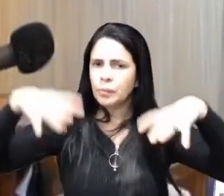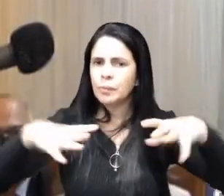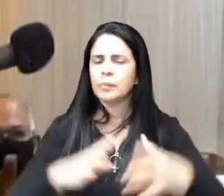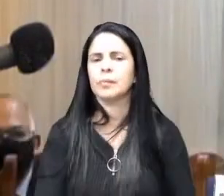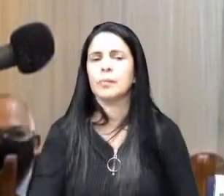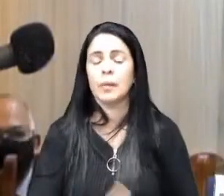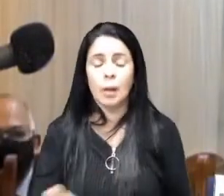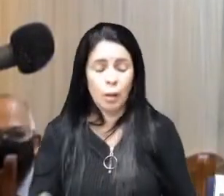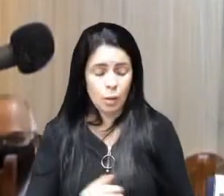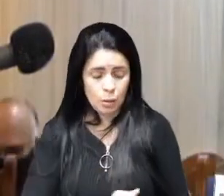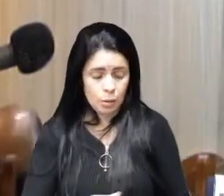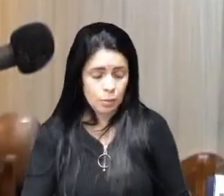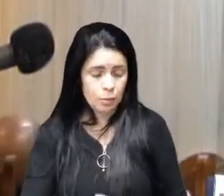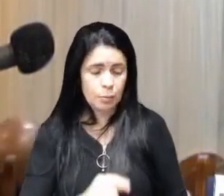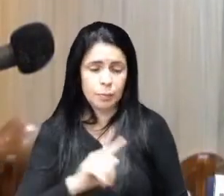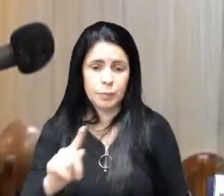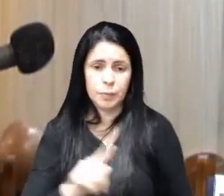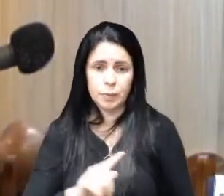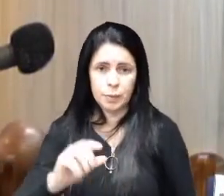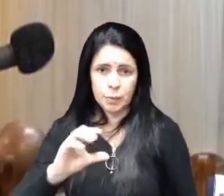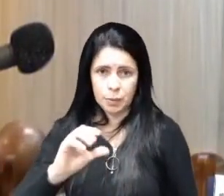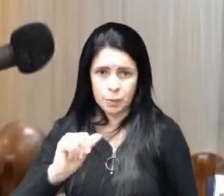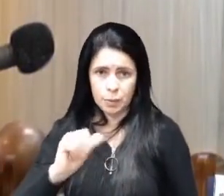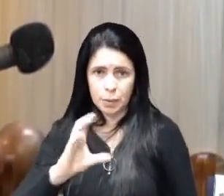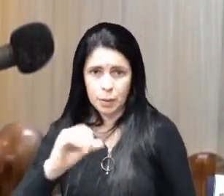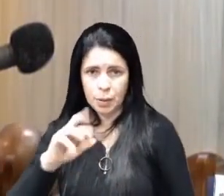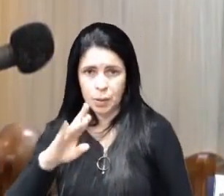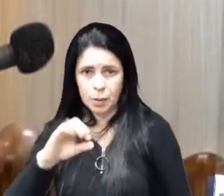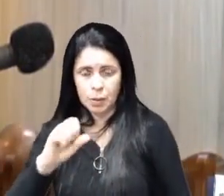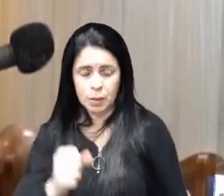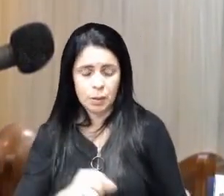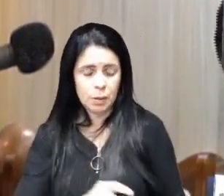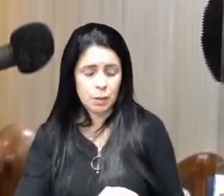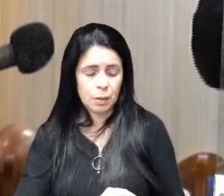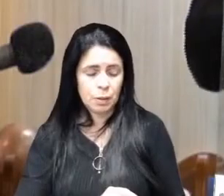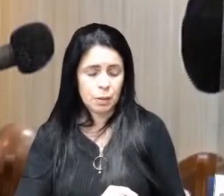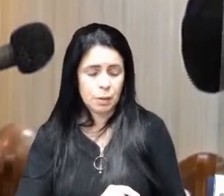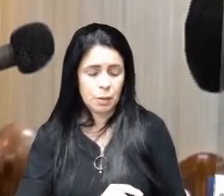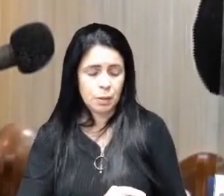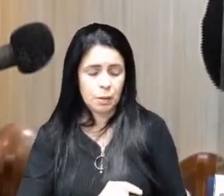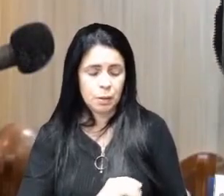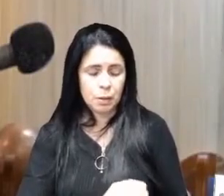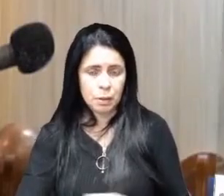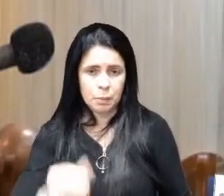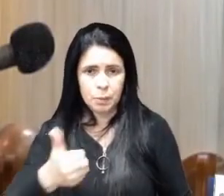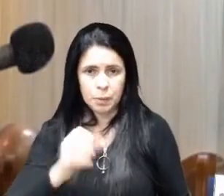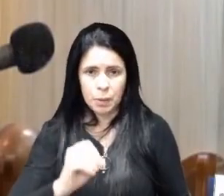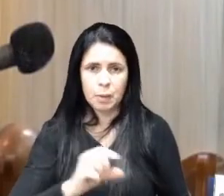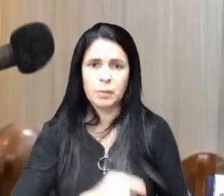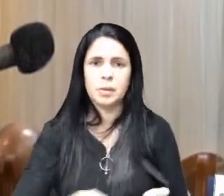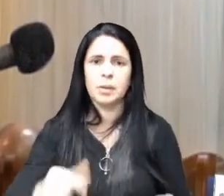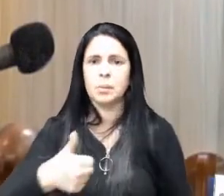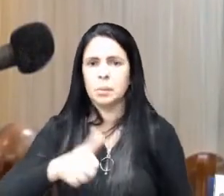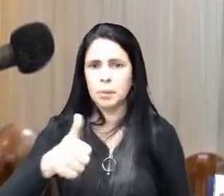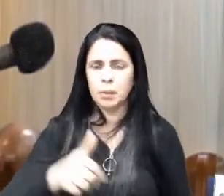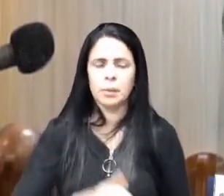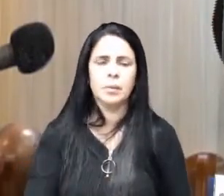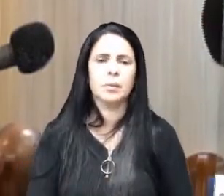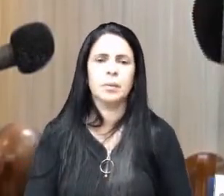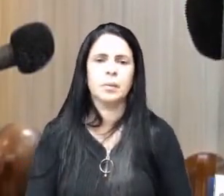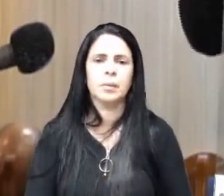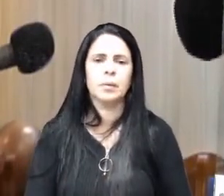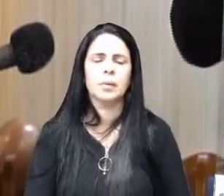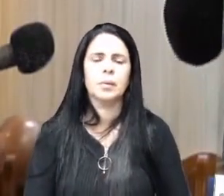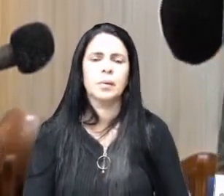capítulo 10 de Zacarias. Zacarias 10, versículo 1. Digam comigo: pedi ao Senhor. Não